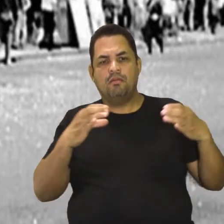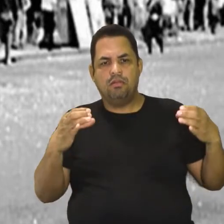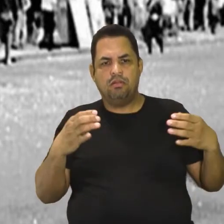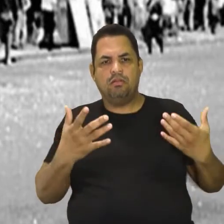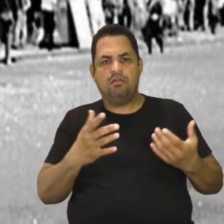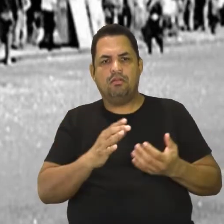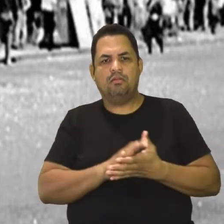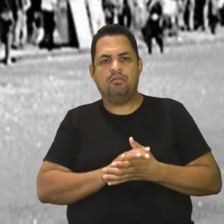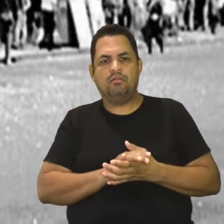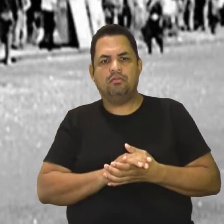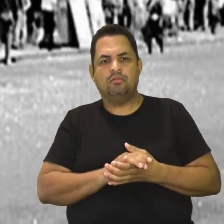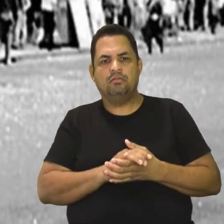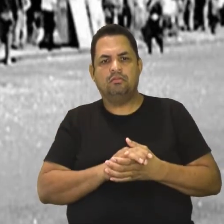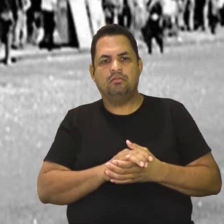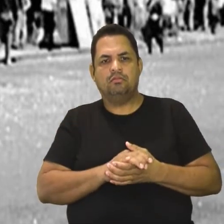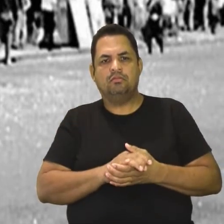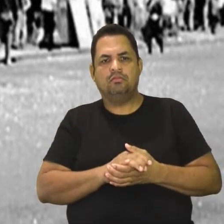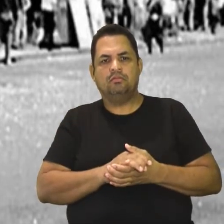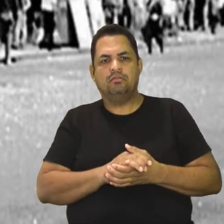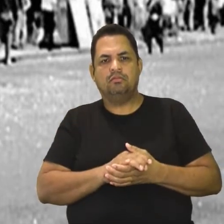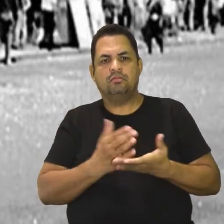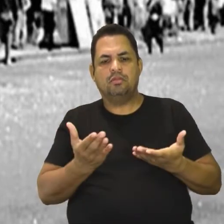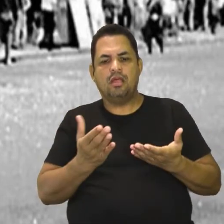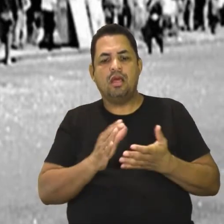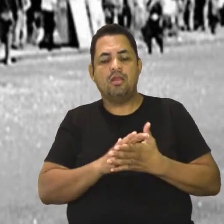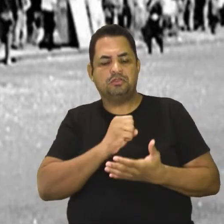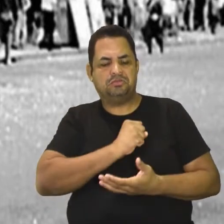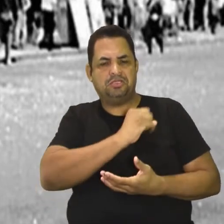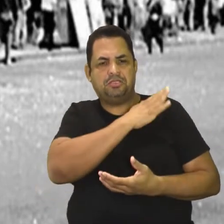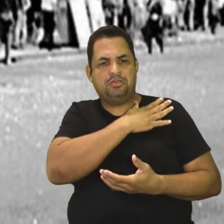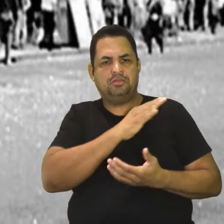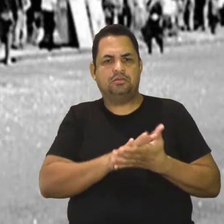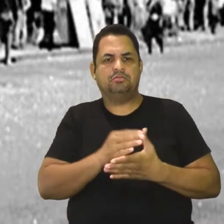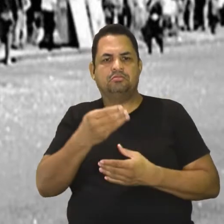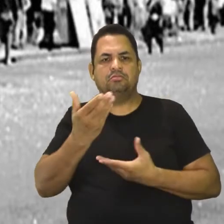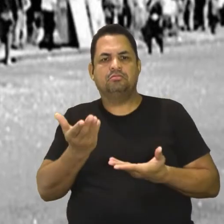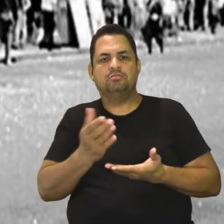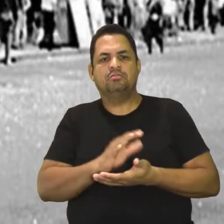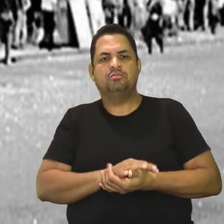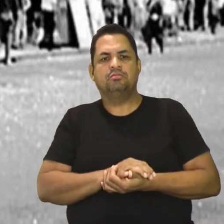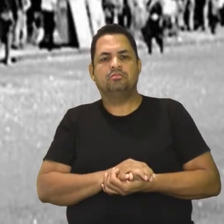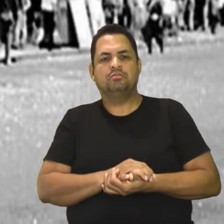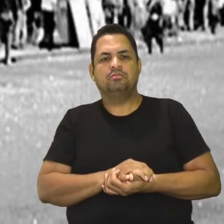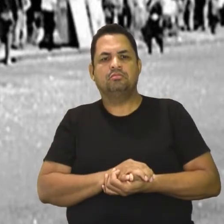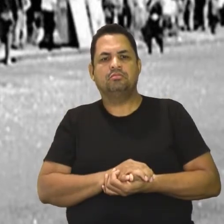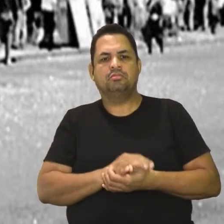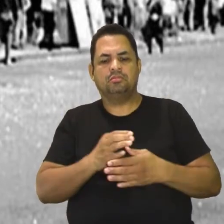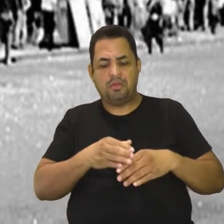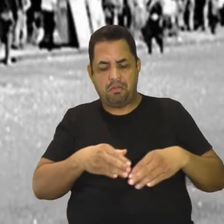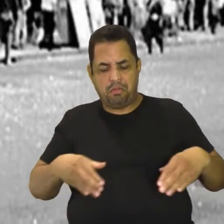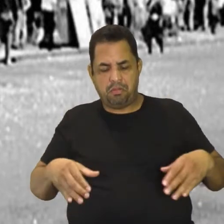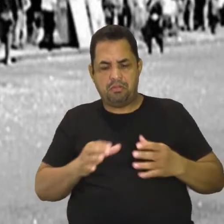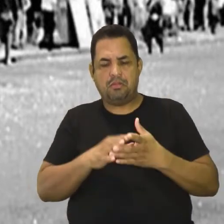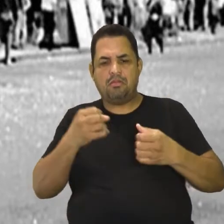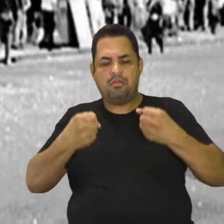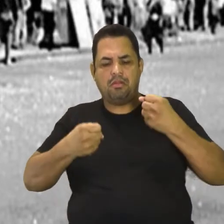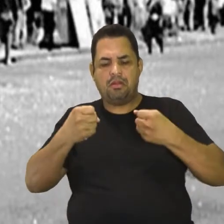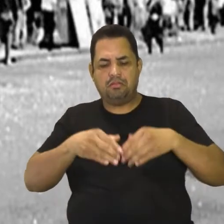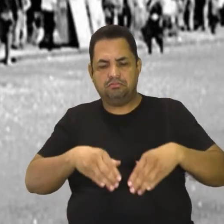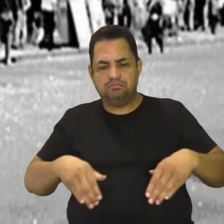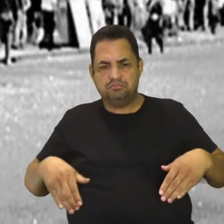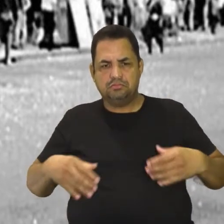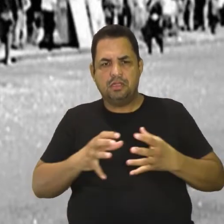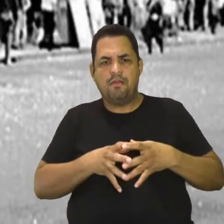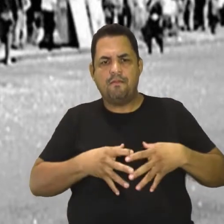explodiu no colo dos militares, dentro do que estavam no carro com a bomba. A bomba explodiu no colo dos